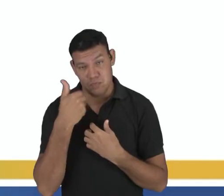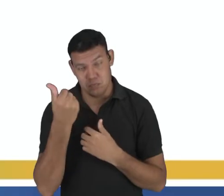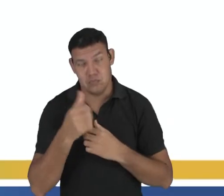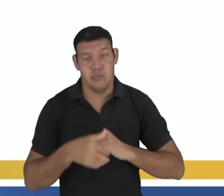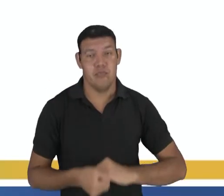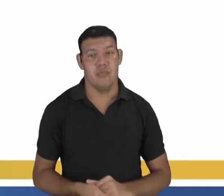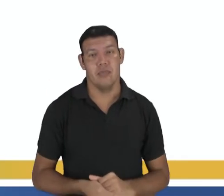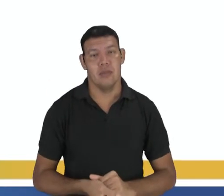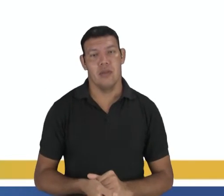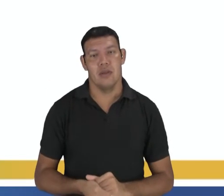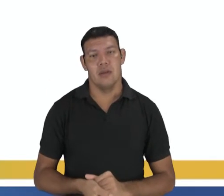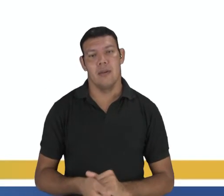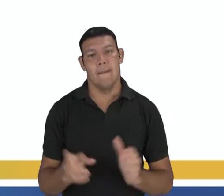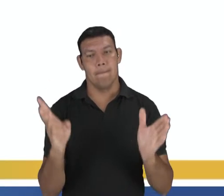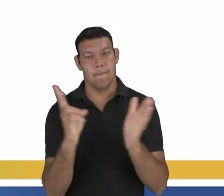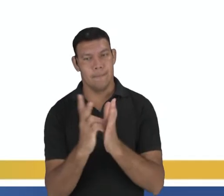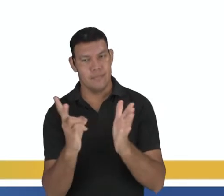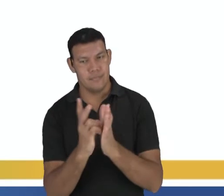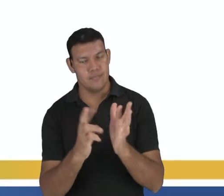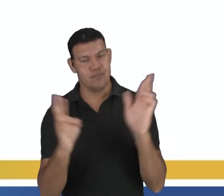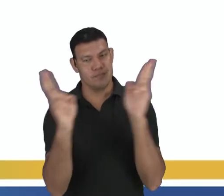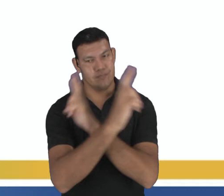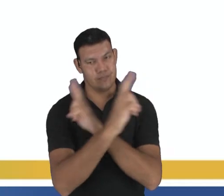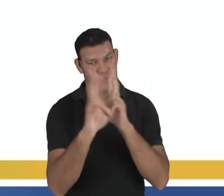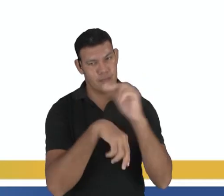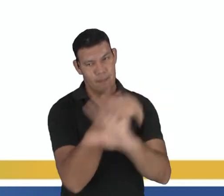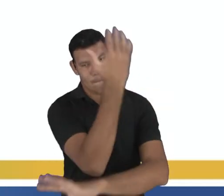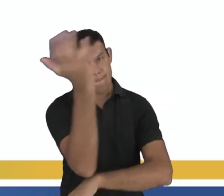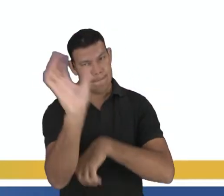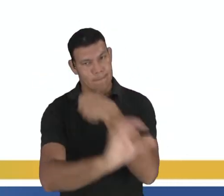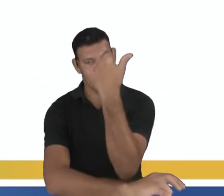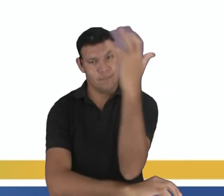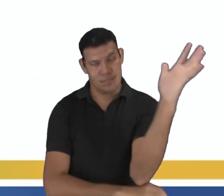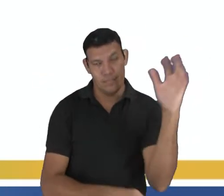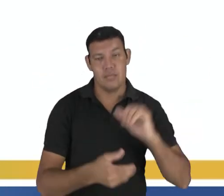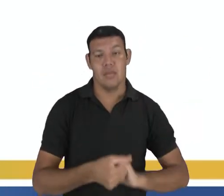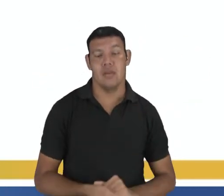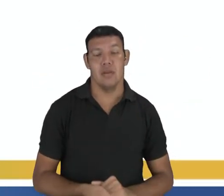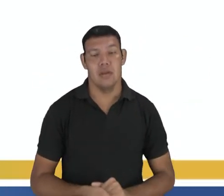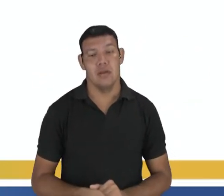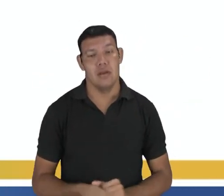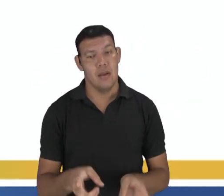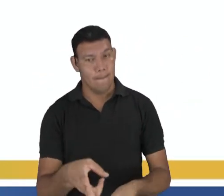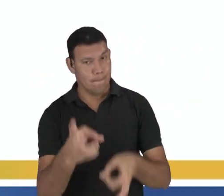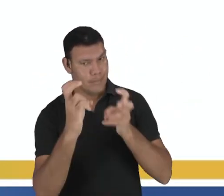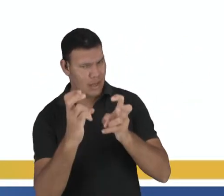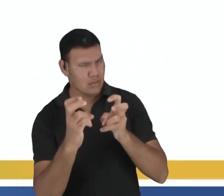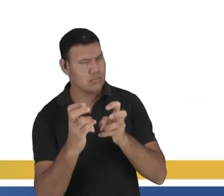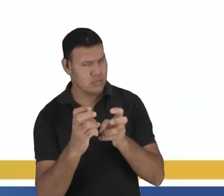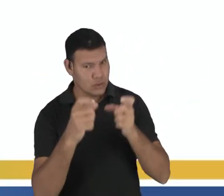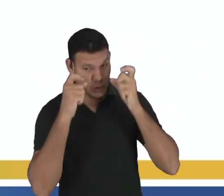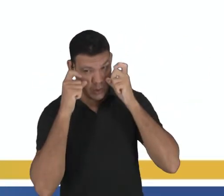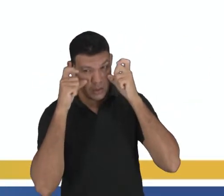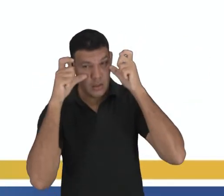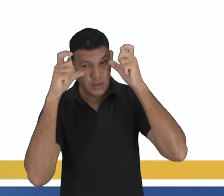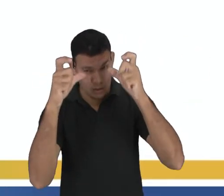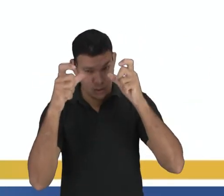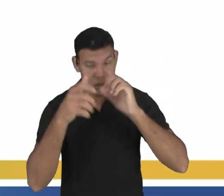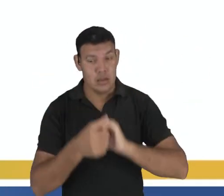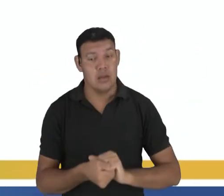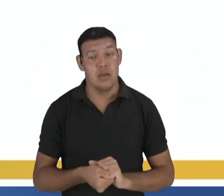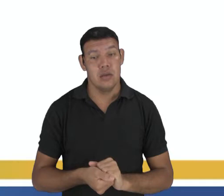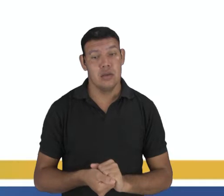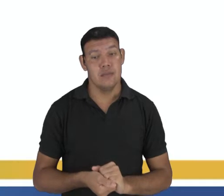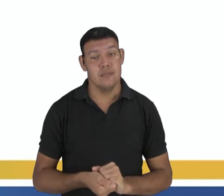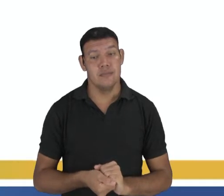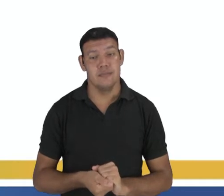povos indígenas e sua relação com a natureza. Ao pensarmos as relações dos índios com a natureza, devemos estar atentos, antes de mais